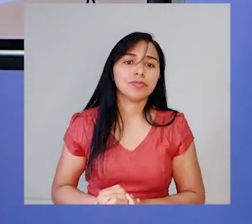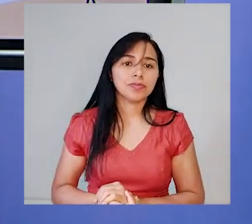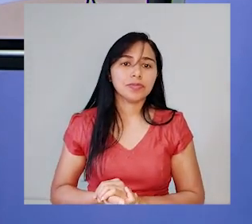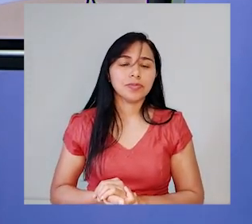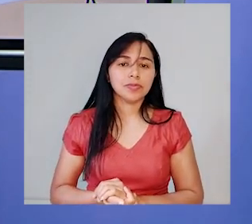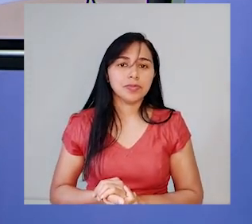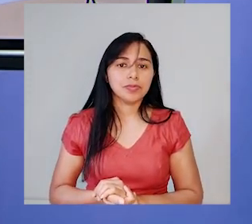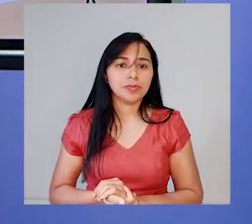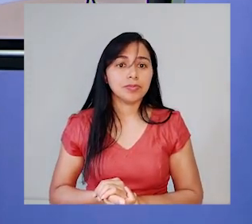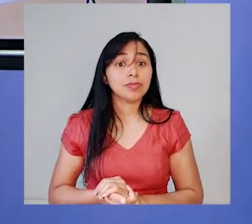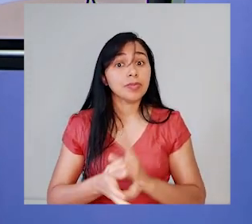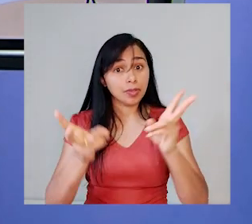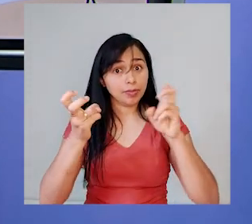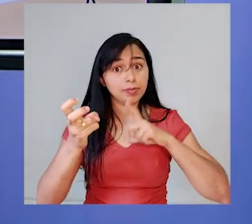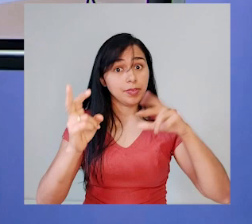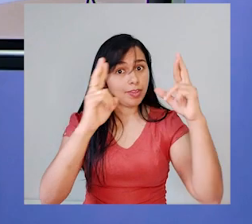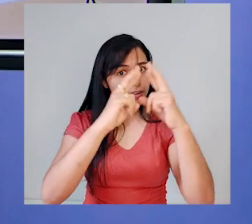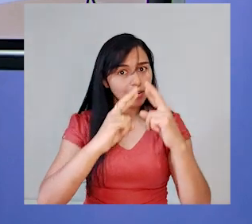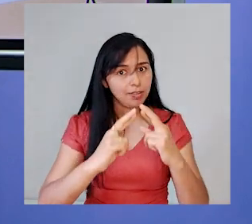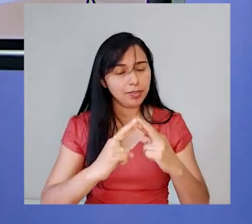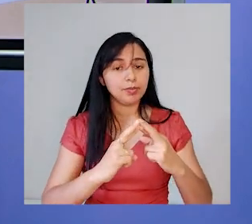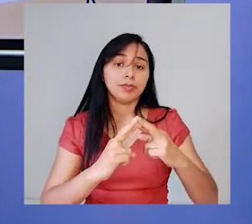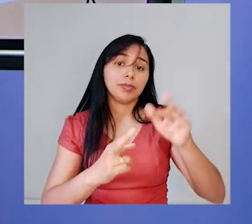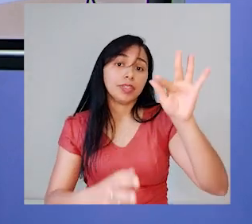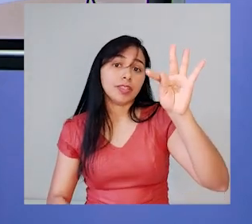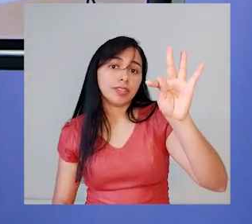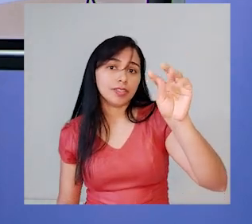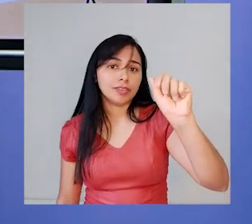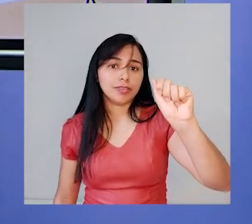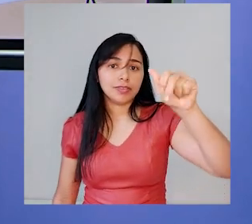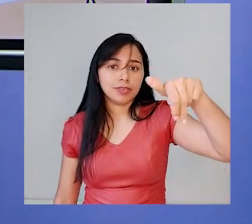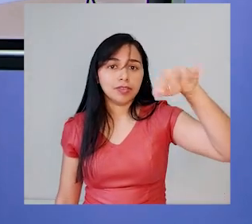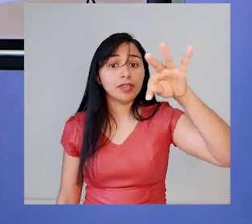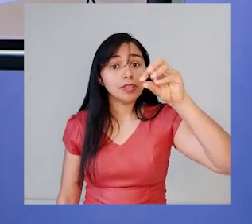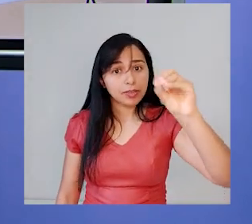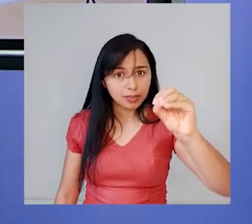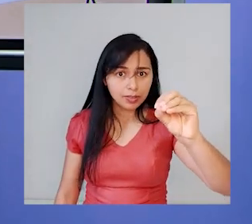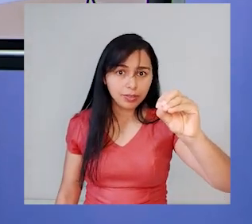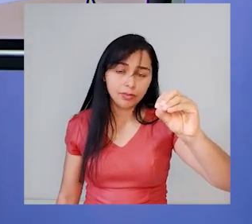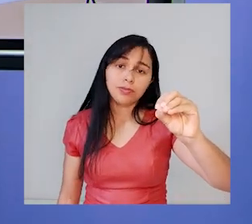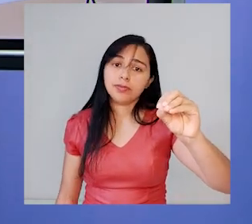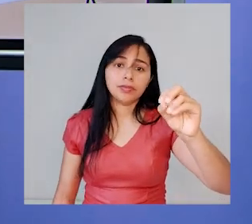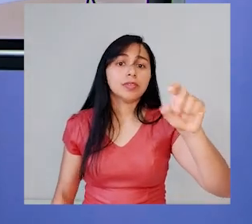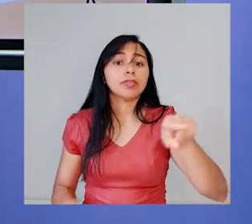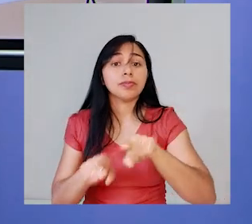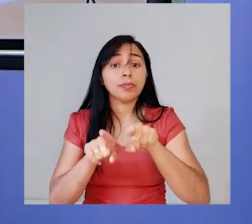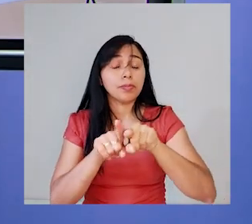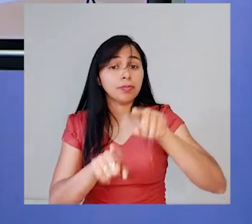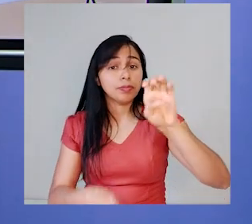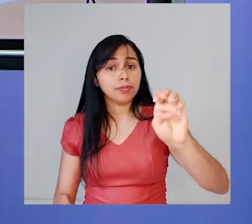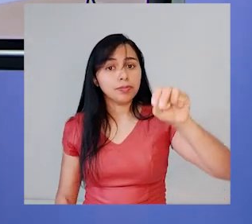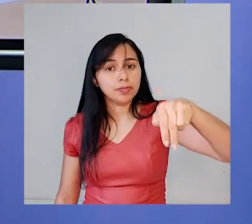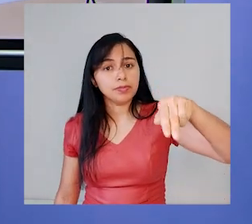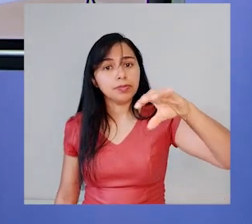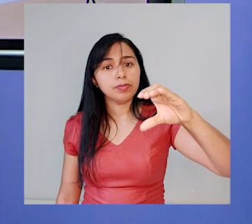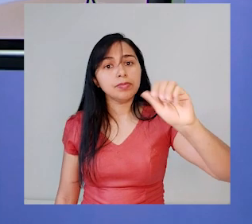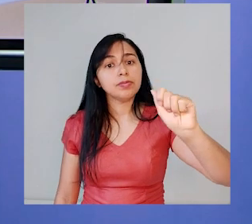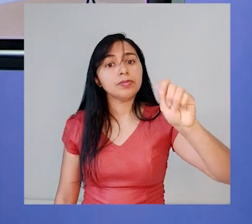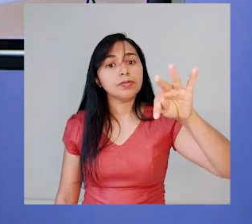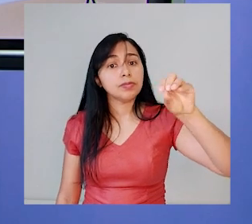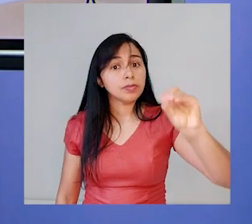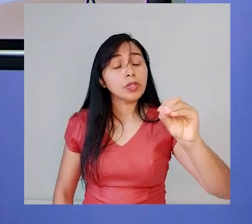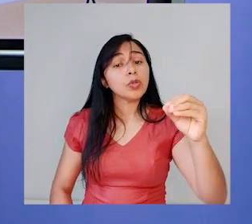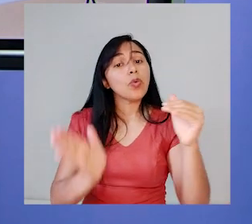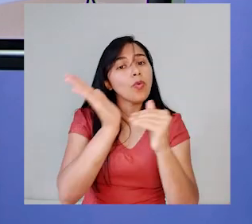uma rima, assim como tanto e encanto. São palavras que rimam, palavras que repetem este som. Já